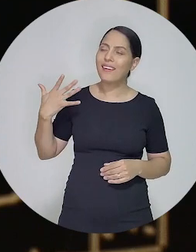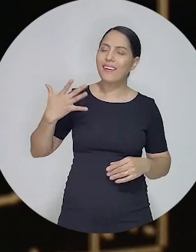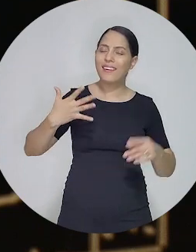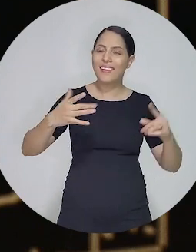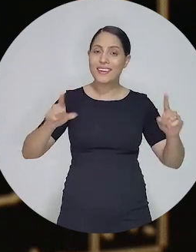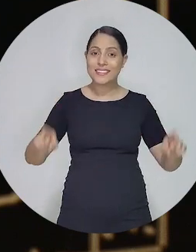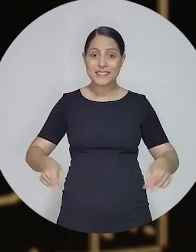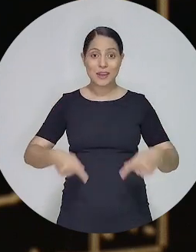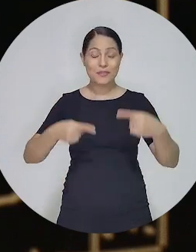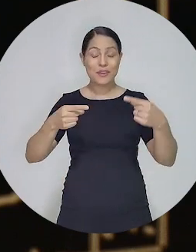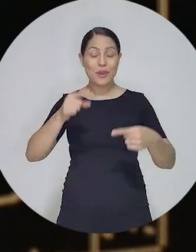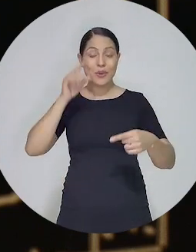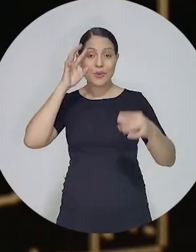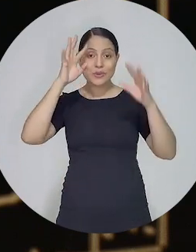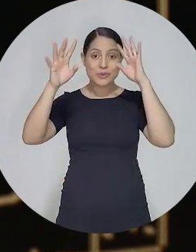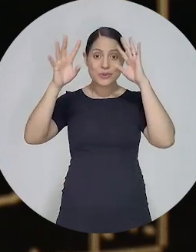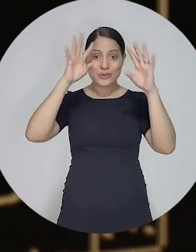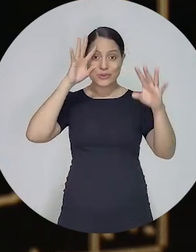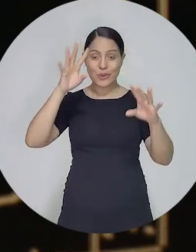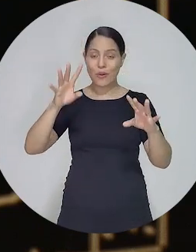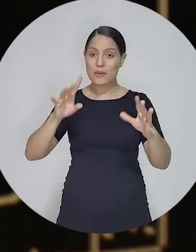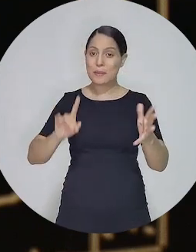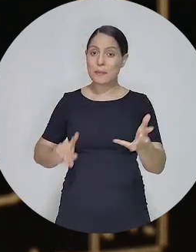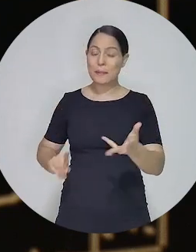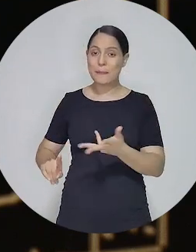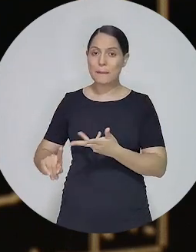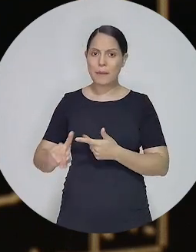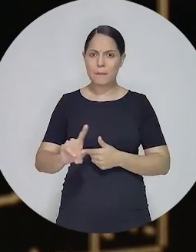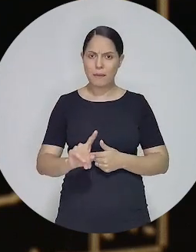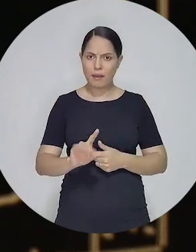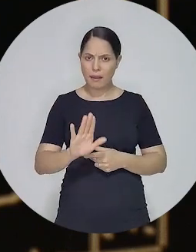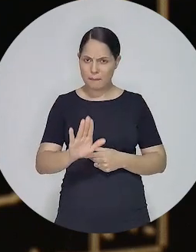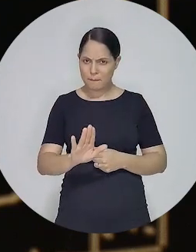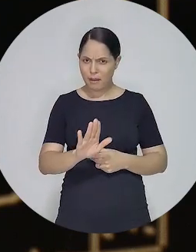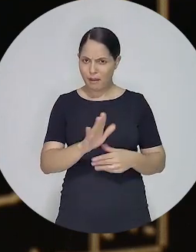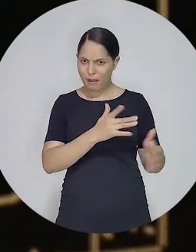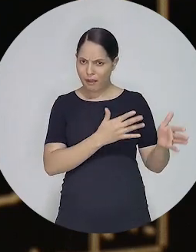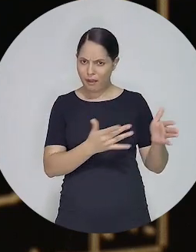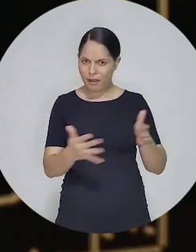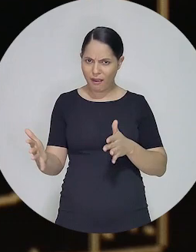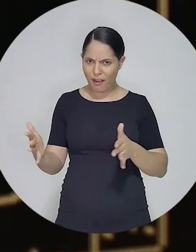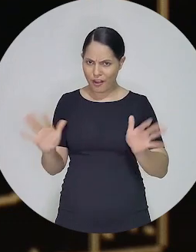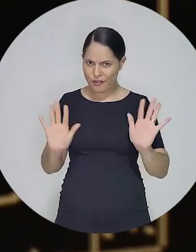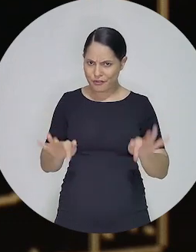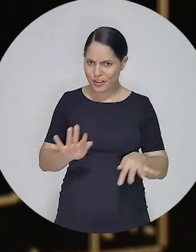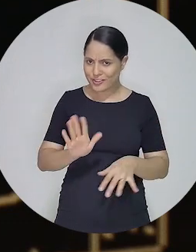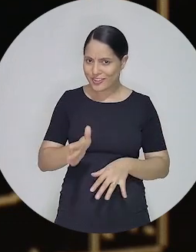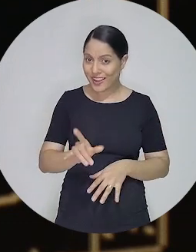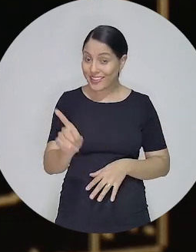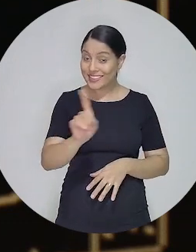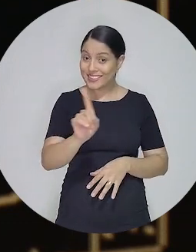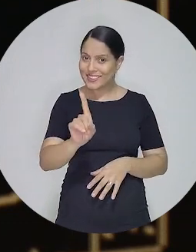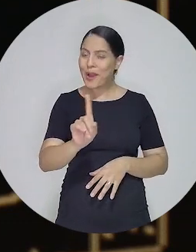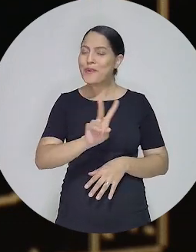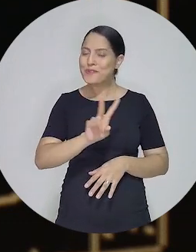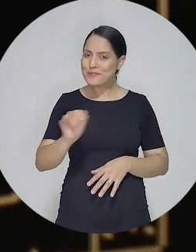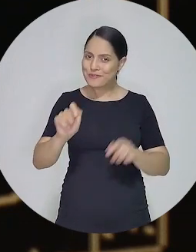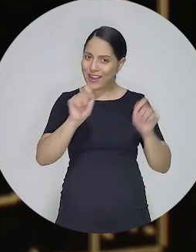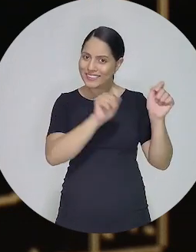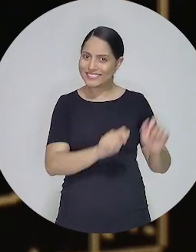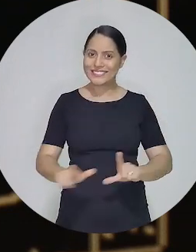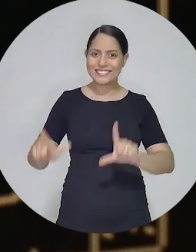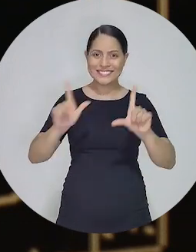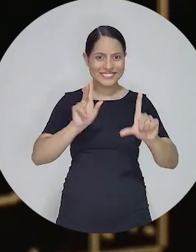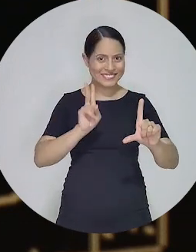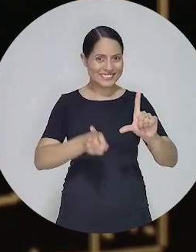desafios, sonhos e realizações sob o ponto de vista de quem conhece Beto Simonetti. Mas a trajetória desse advogado não acaba